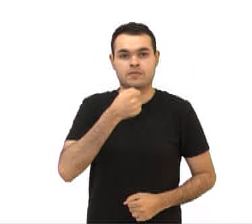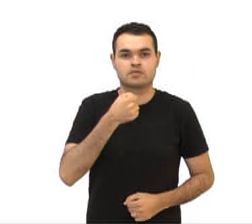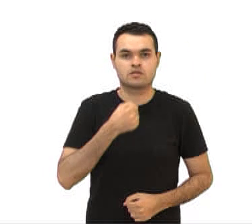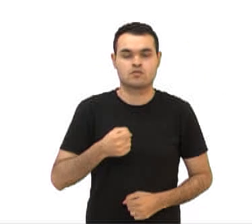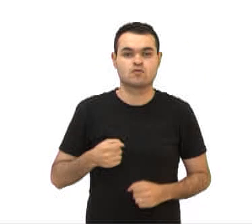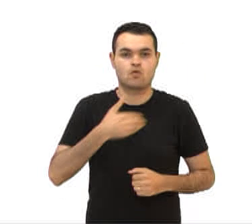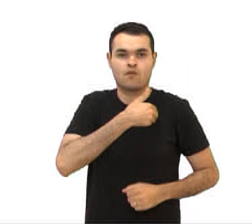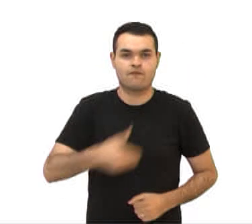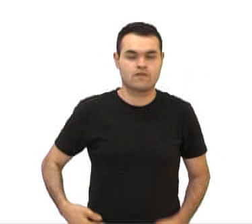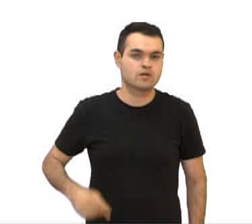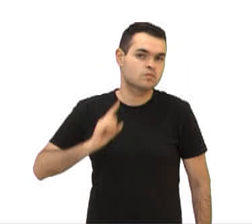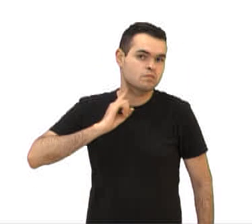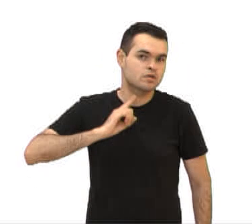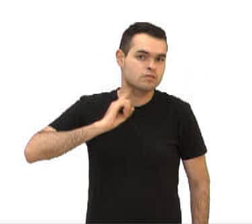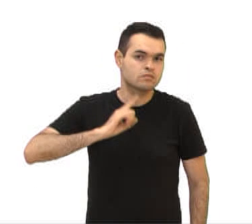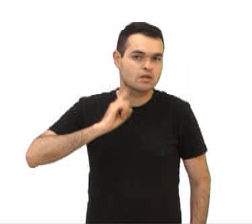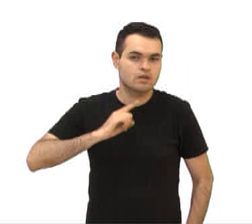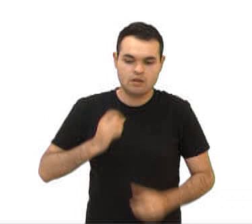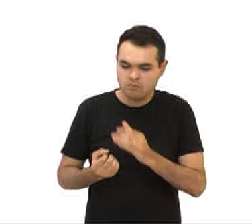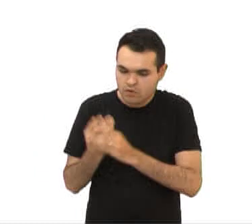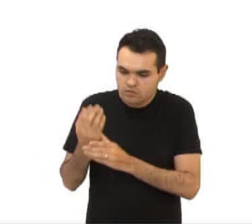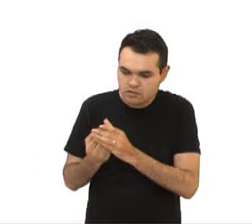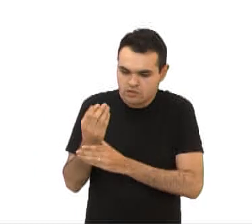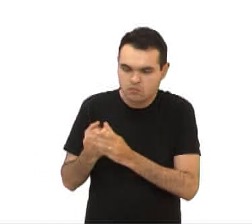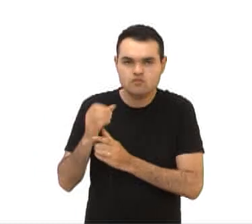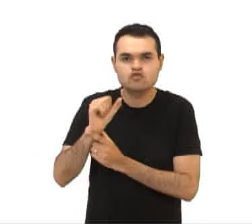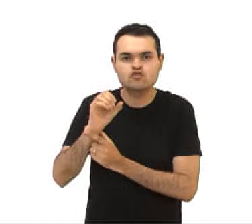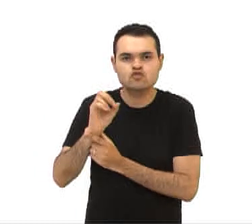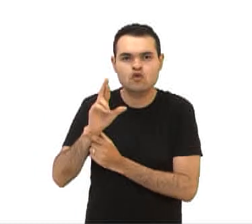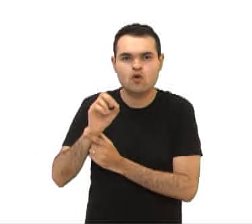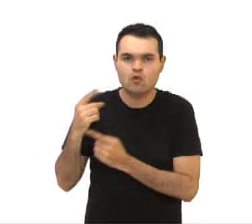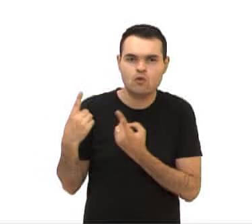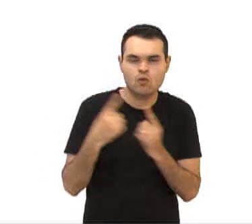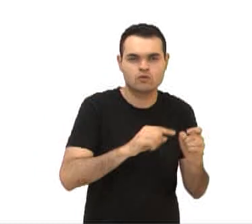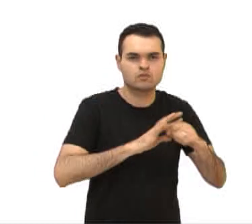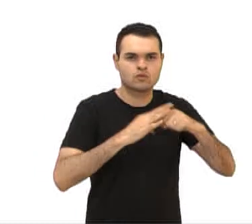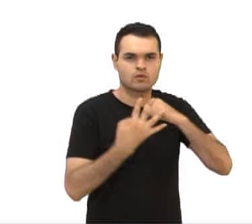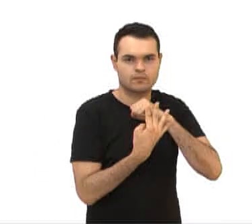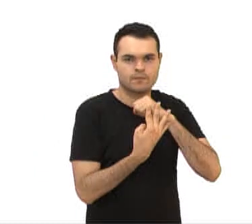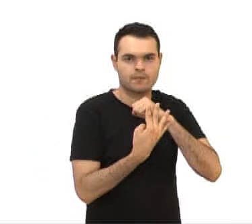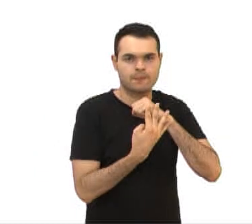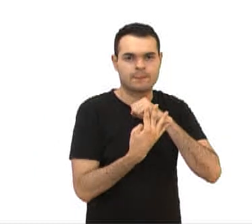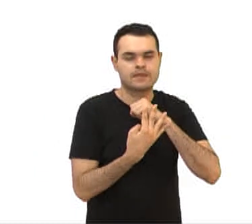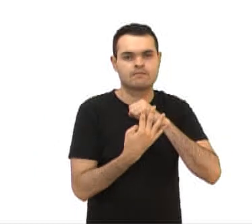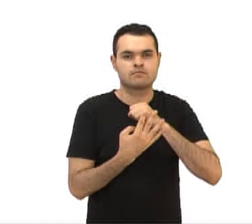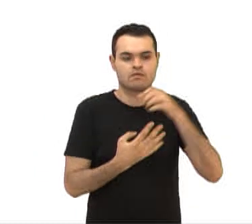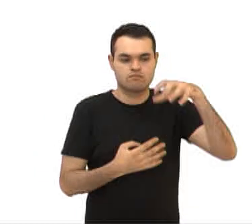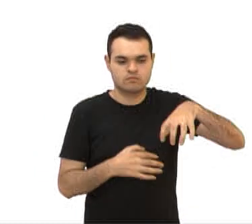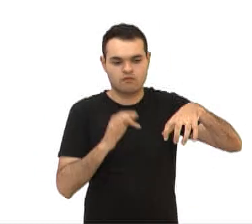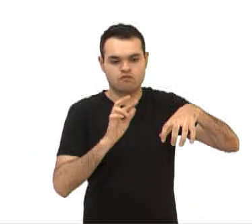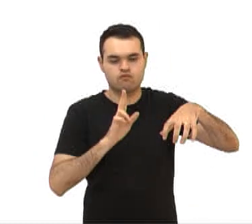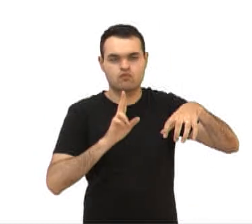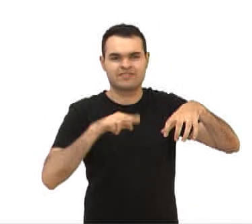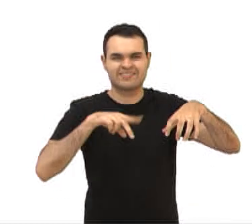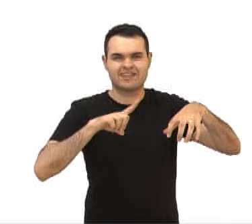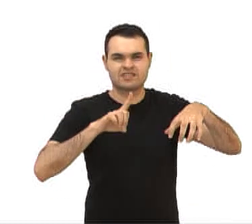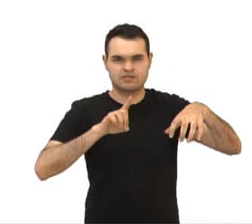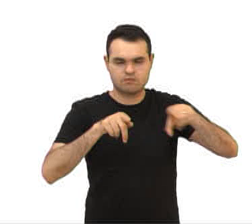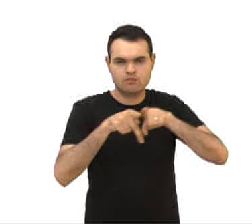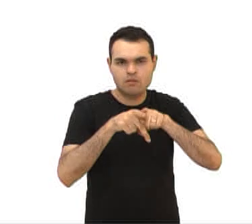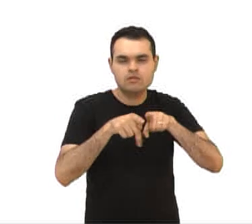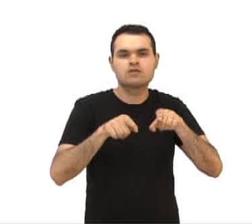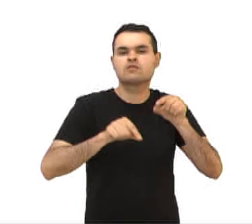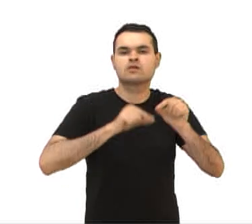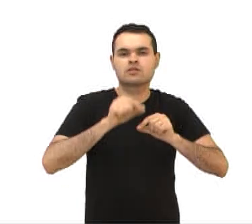Minas anuncia a produção de soro contra a Covid-19. Pesquisadores da Fundação Ezequiel Dias, FUNED, deram início nessa semana